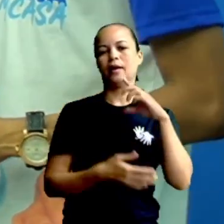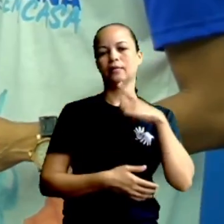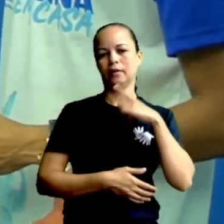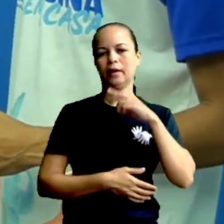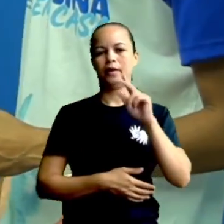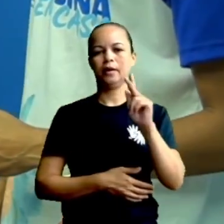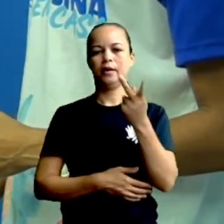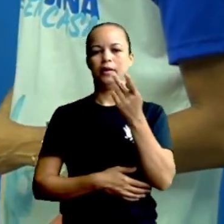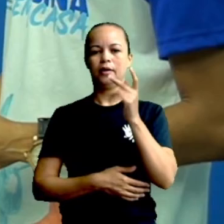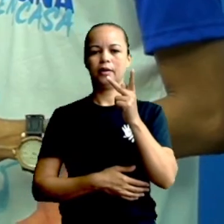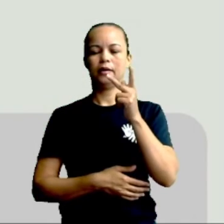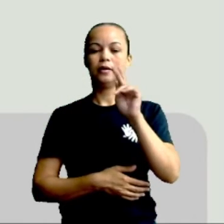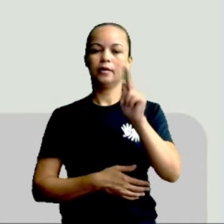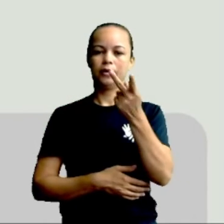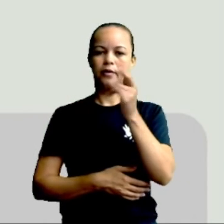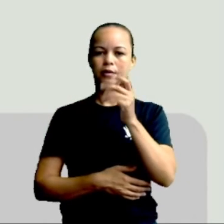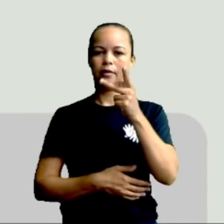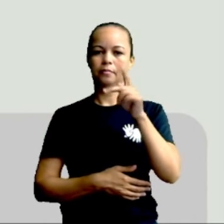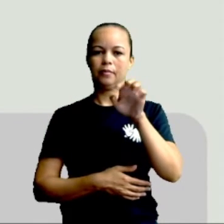tenho